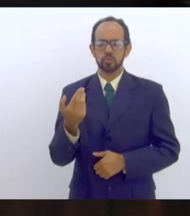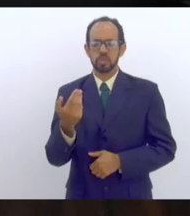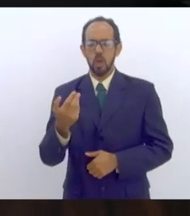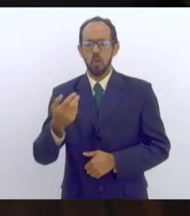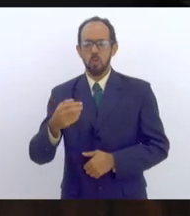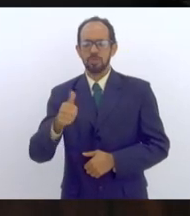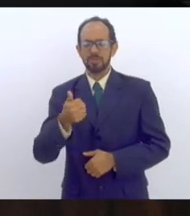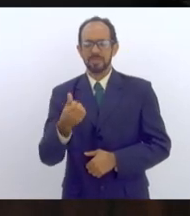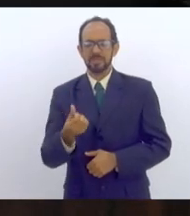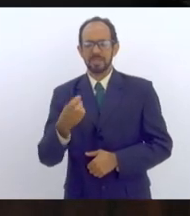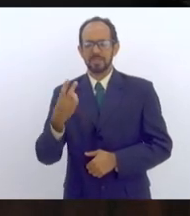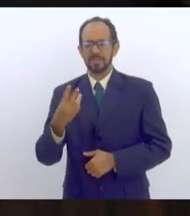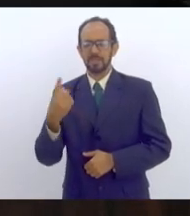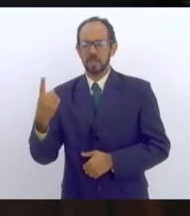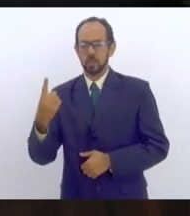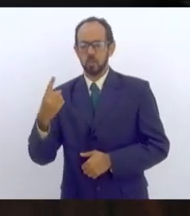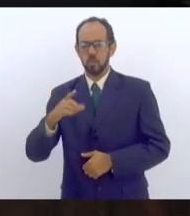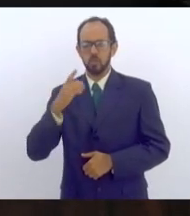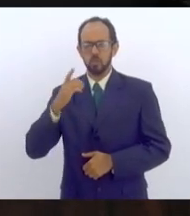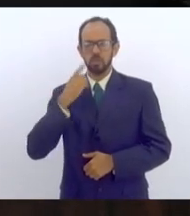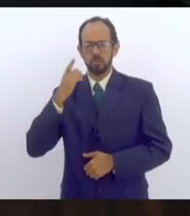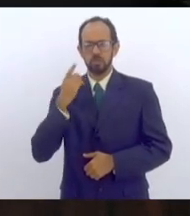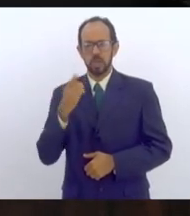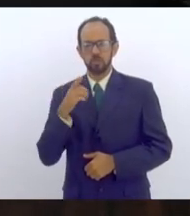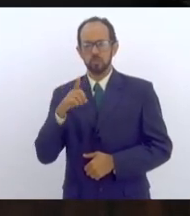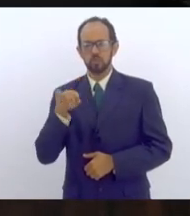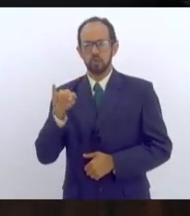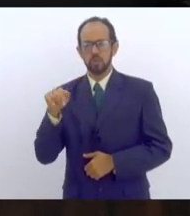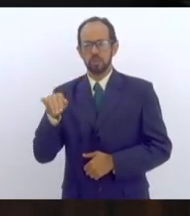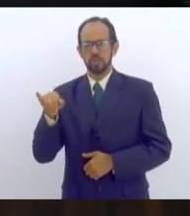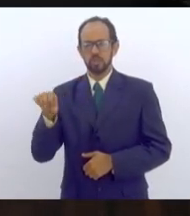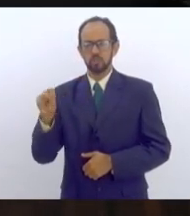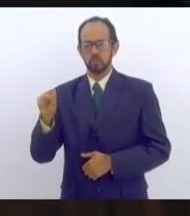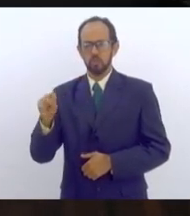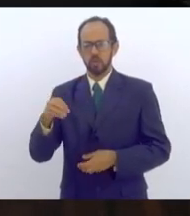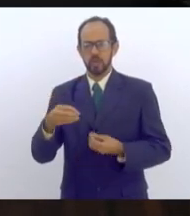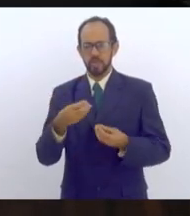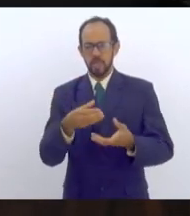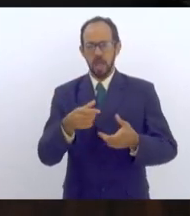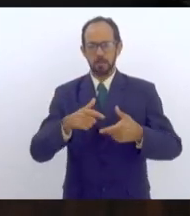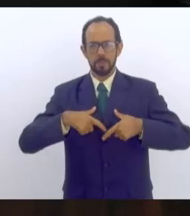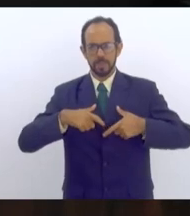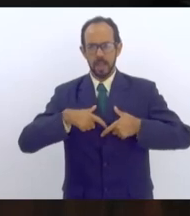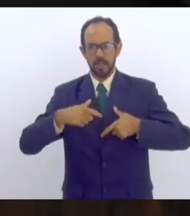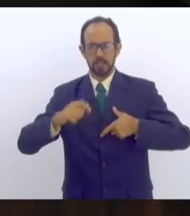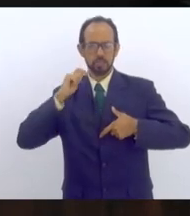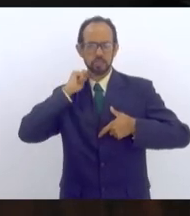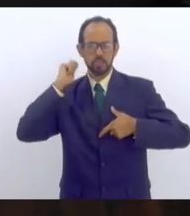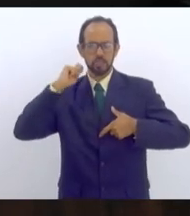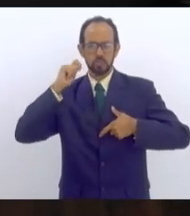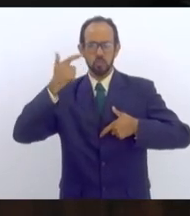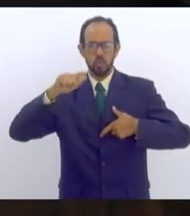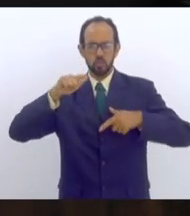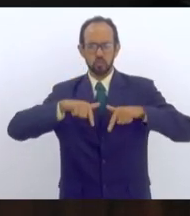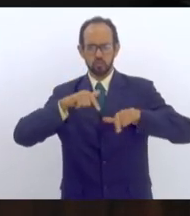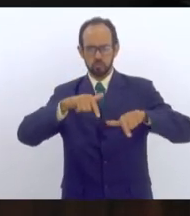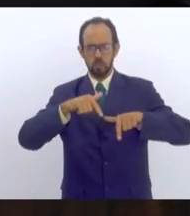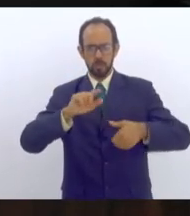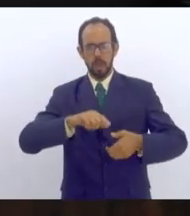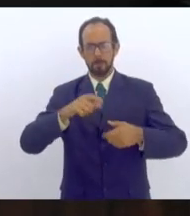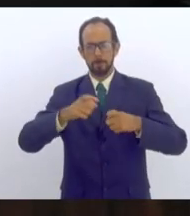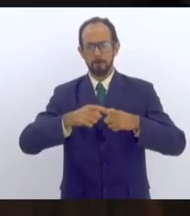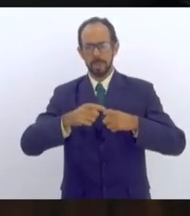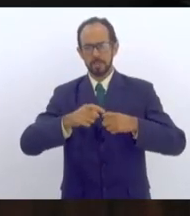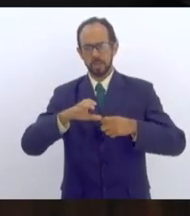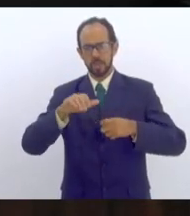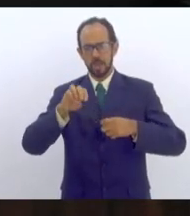1631/2022, de autoria do deputado Dionísio Lins, que concede a medalha Tiradentes e o respectivo diploma médica à doutora Camila